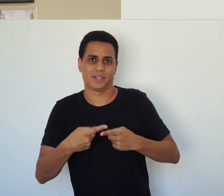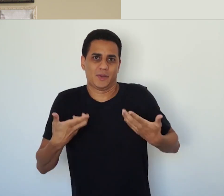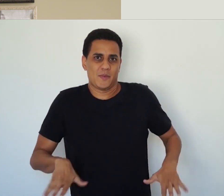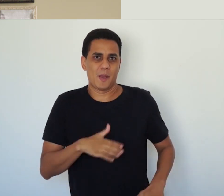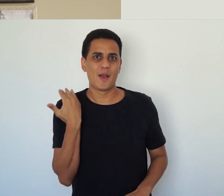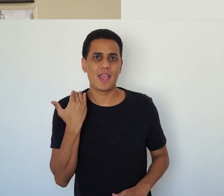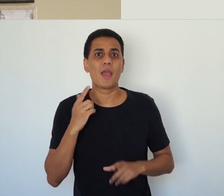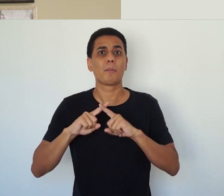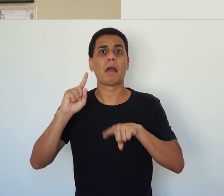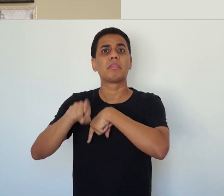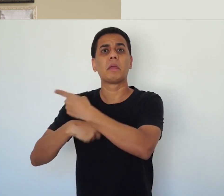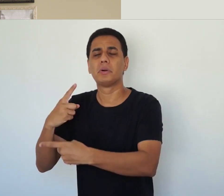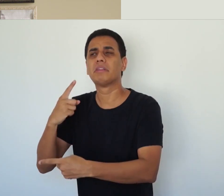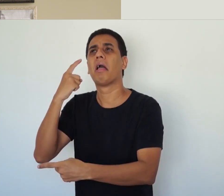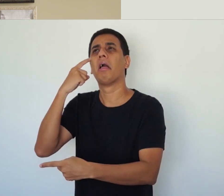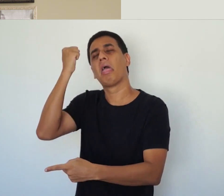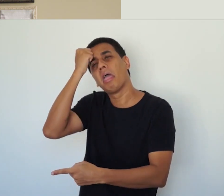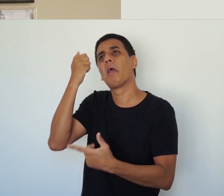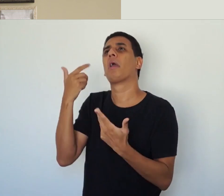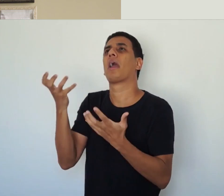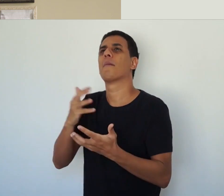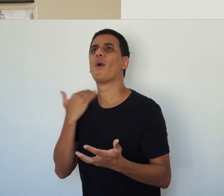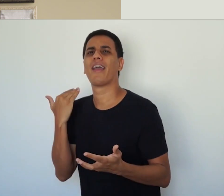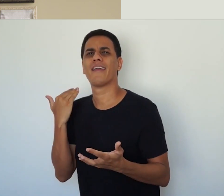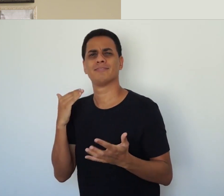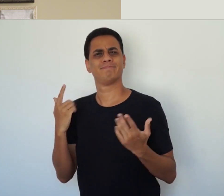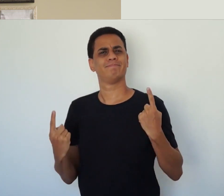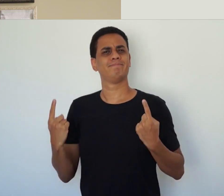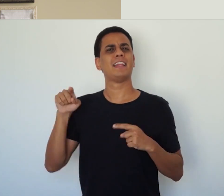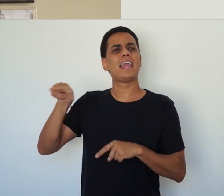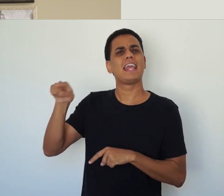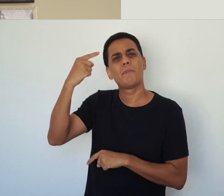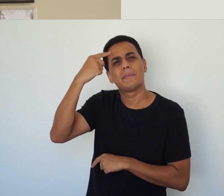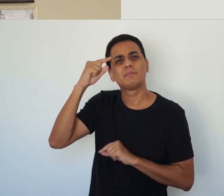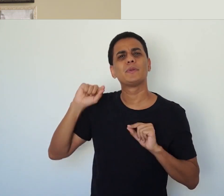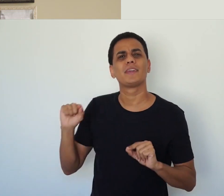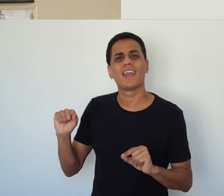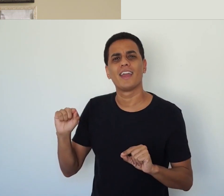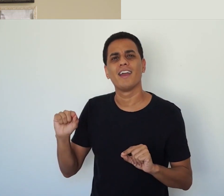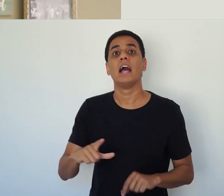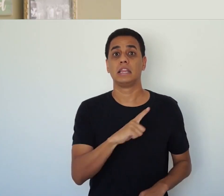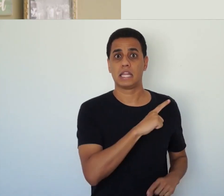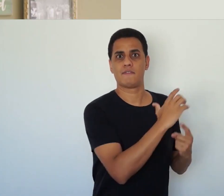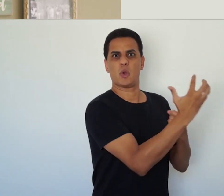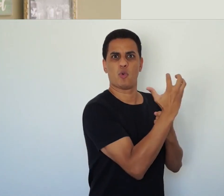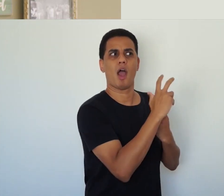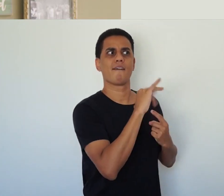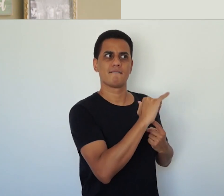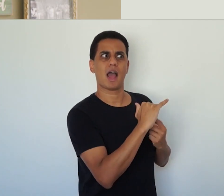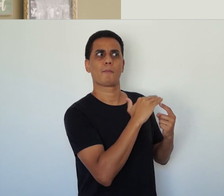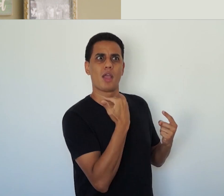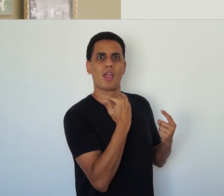queria morrer, mas depois ele está debaixo de uma árvore pedindo a morte. Quais foram os pensamentos que invadiram a mente dele? A situação